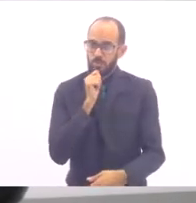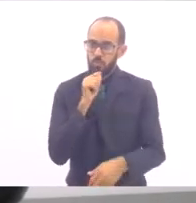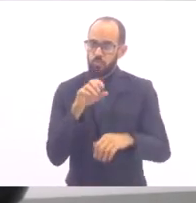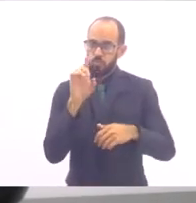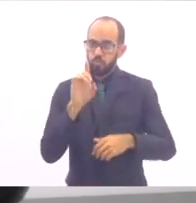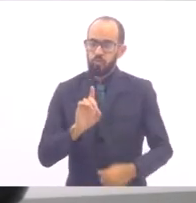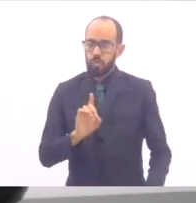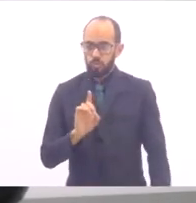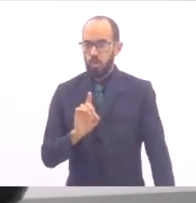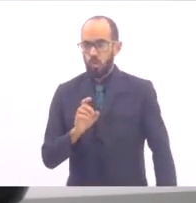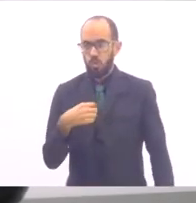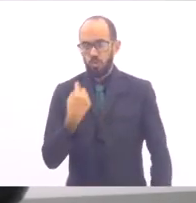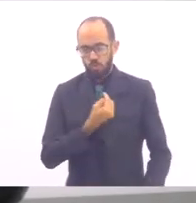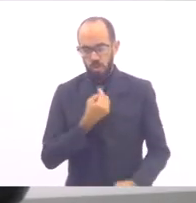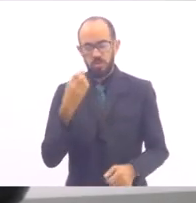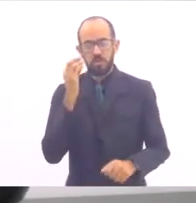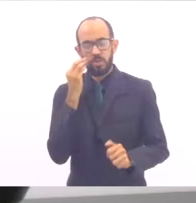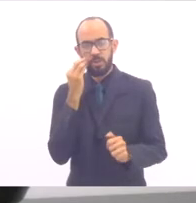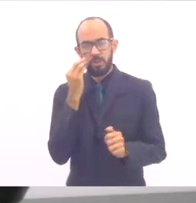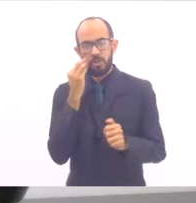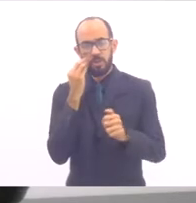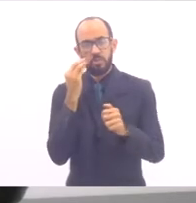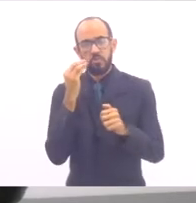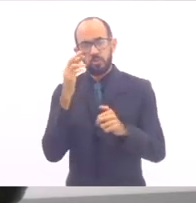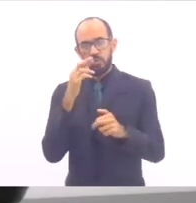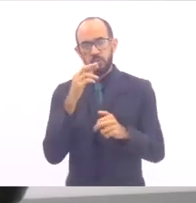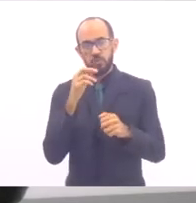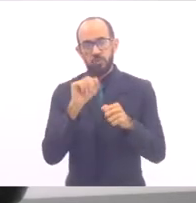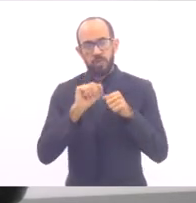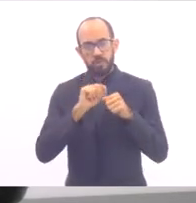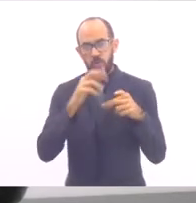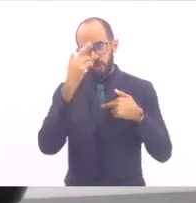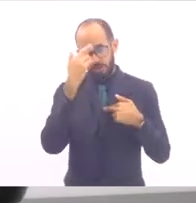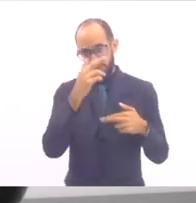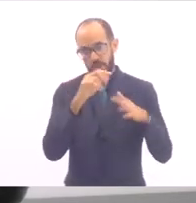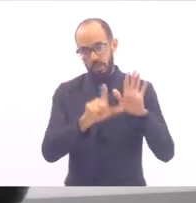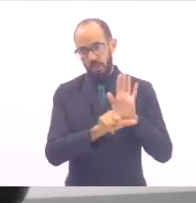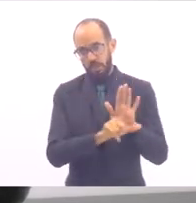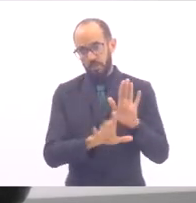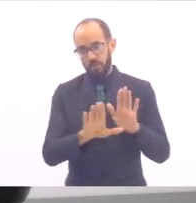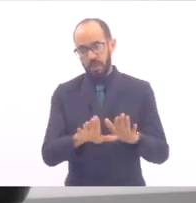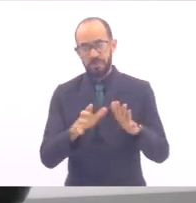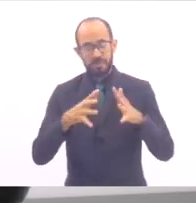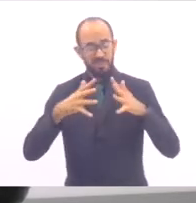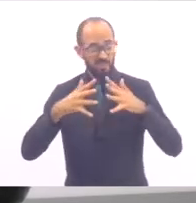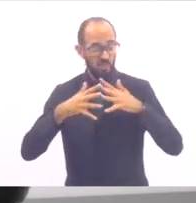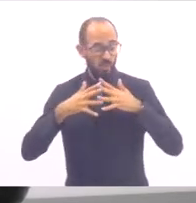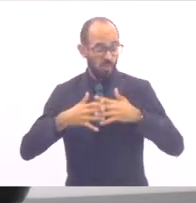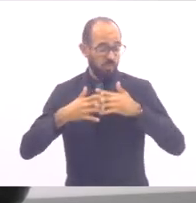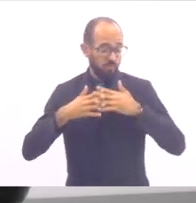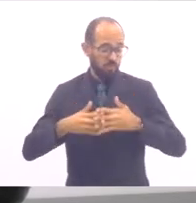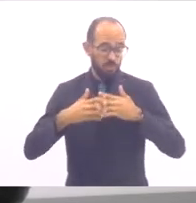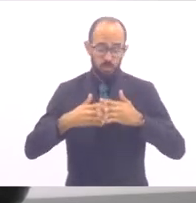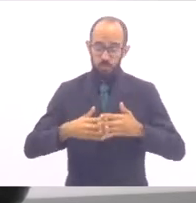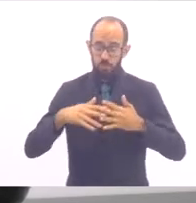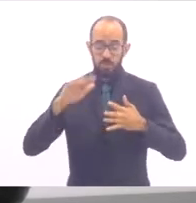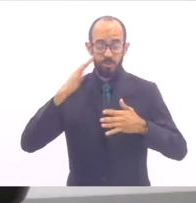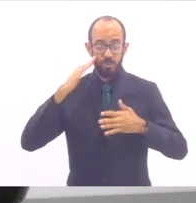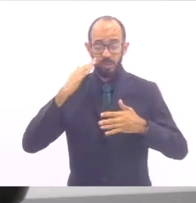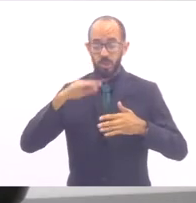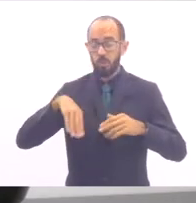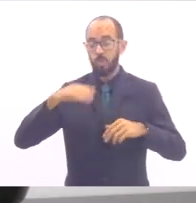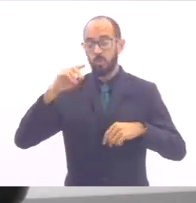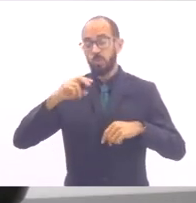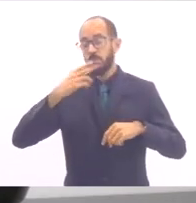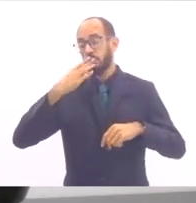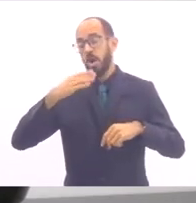tentamos fazer com que a lei fosse cumprida. Porém, esse conflito de entendimento entre o que é prioritário e